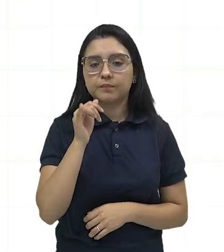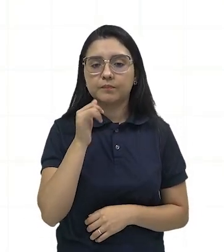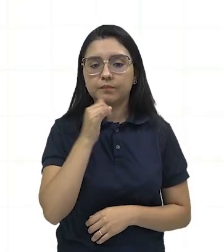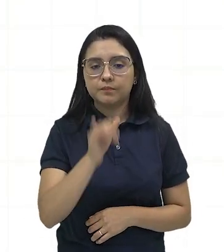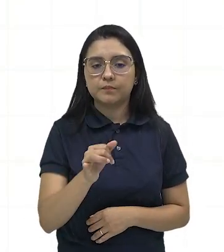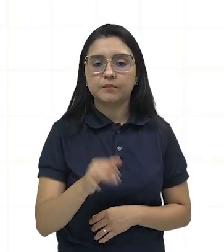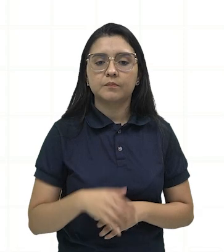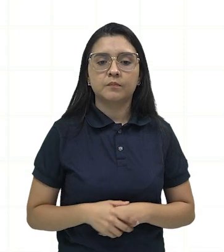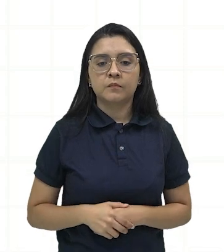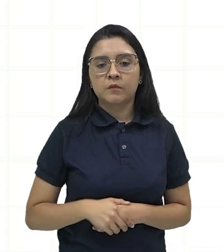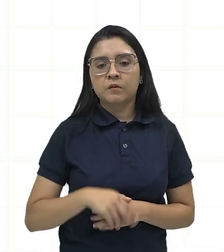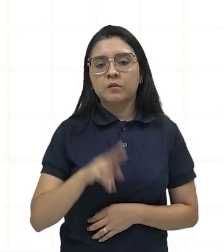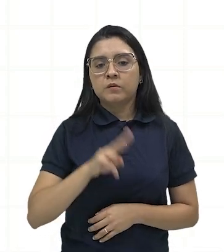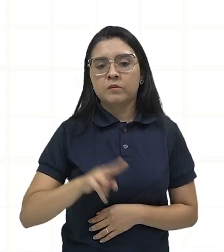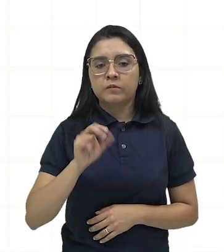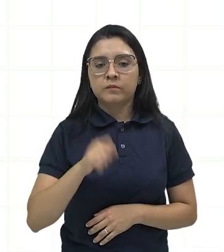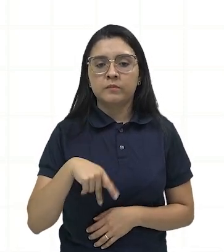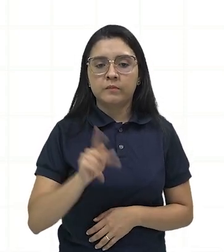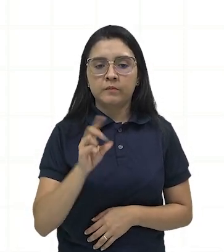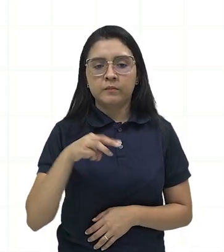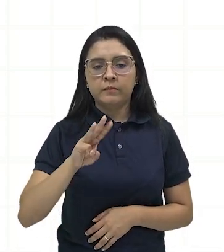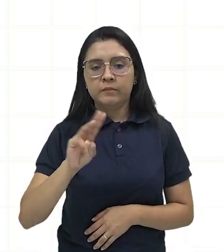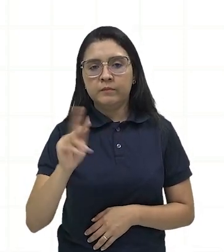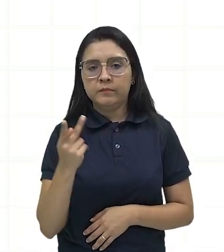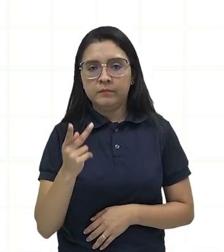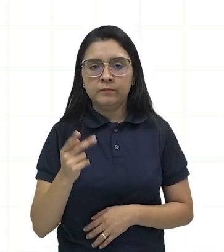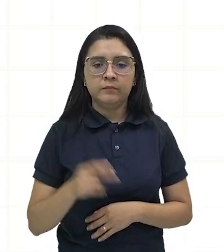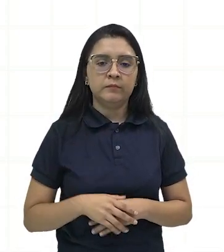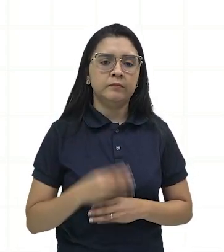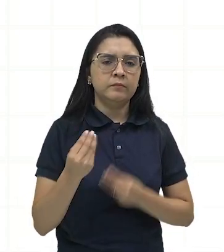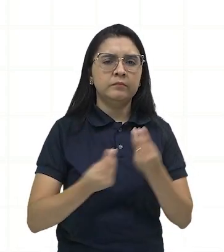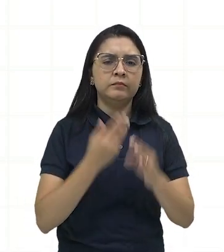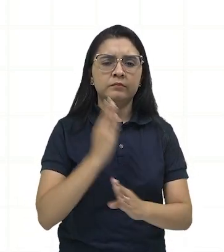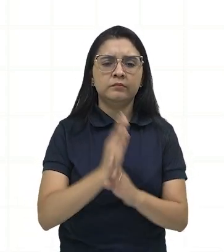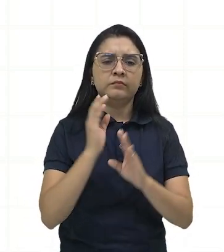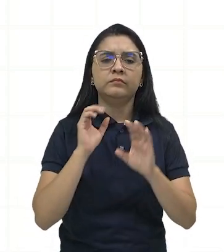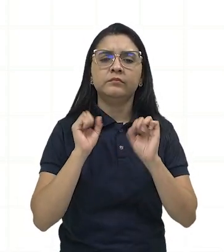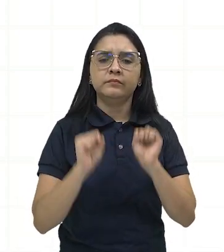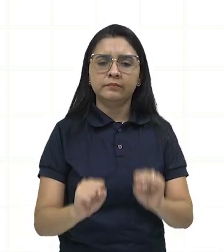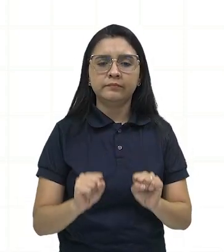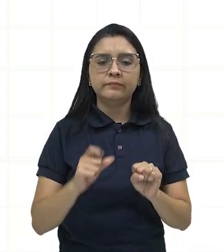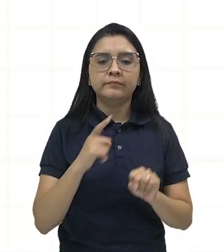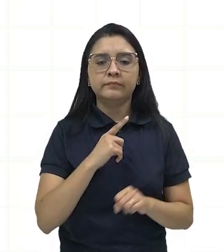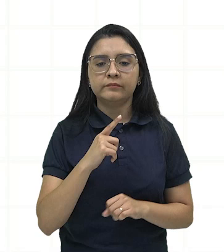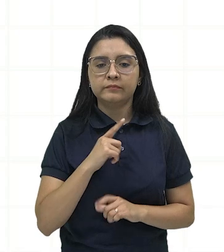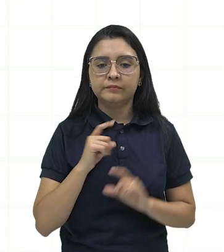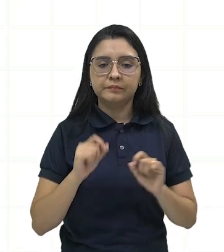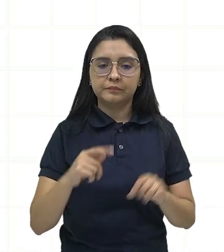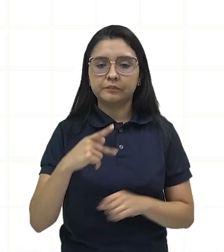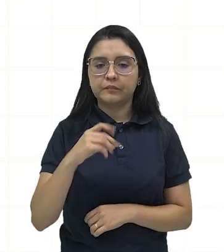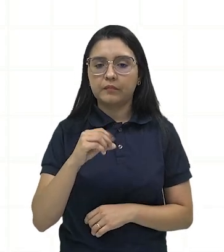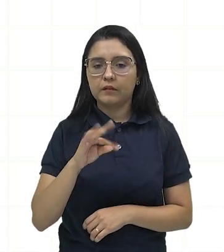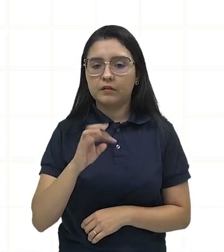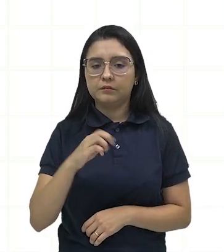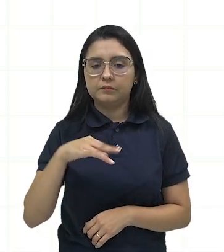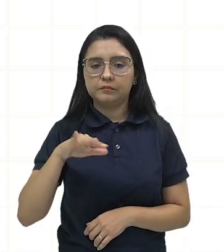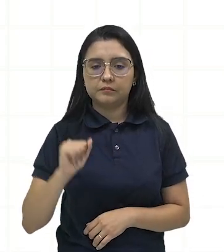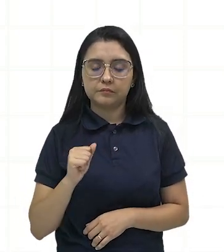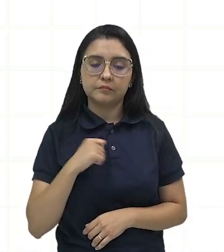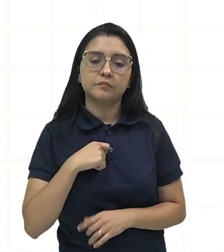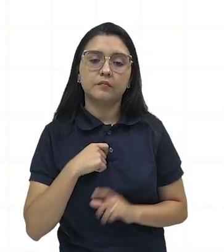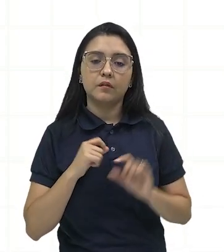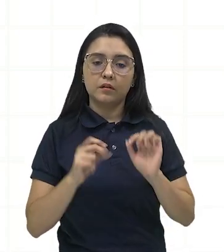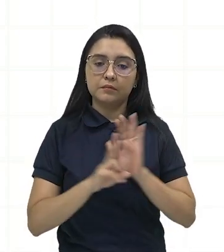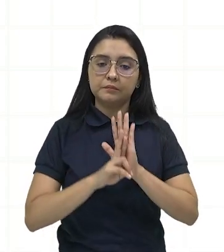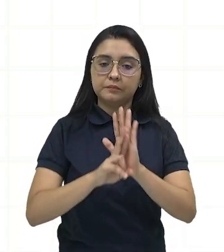em quilowatt-hora. E como é que eu descubro isso? Eu posso pegar essa potência, né, que vai estar aí definida em